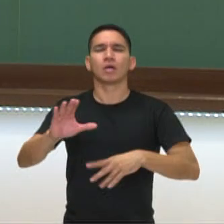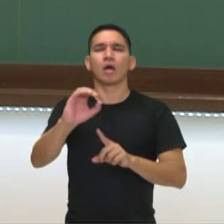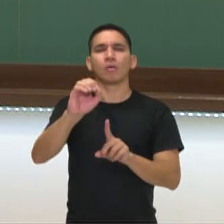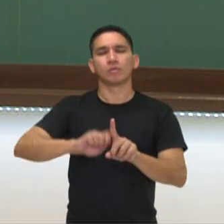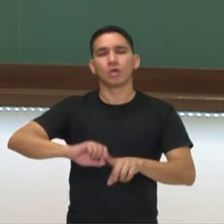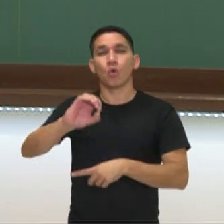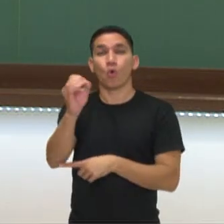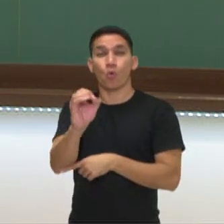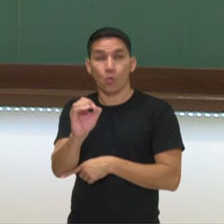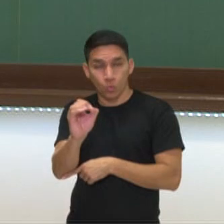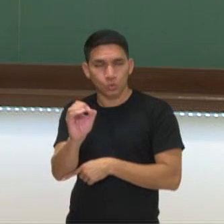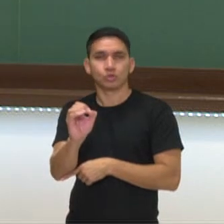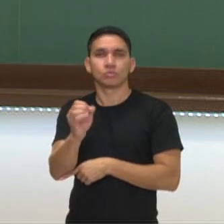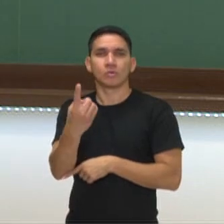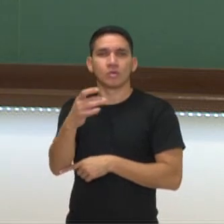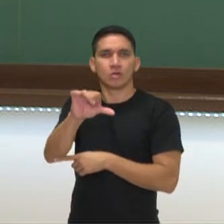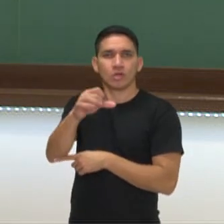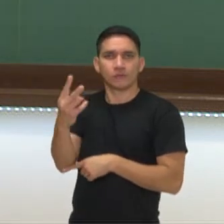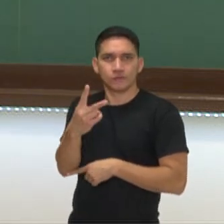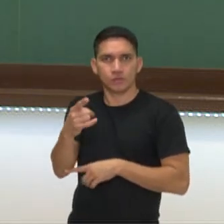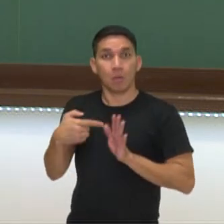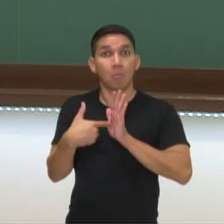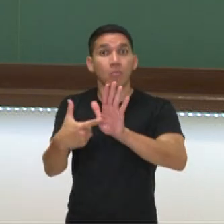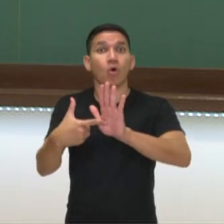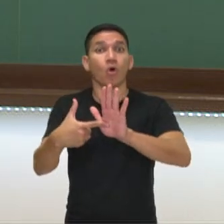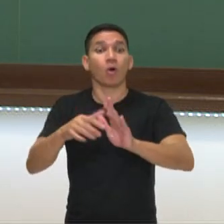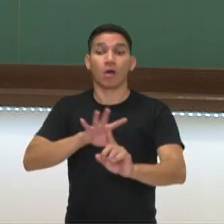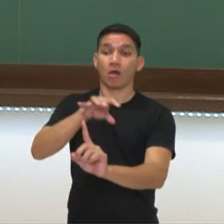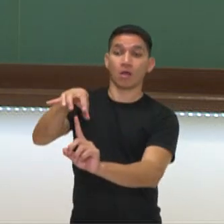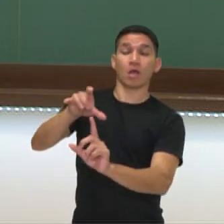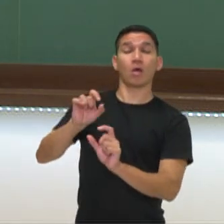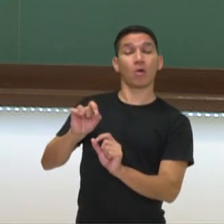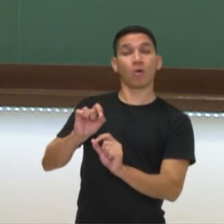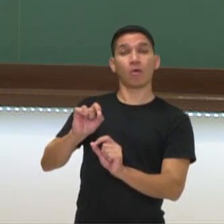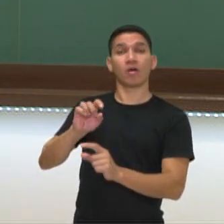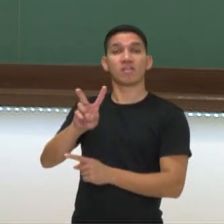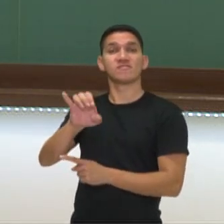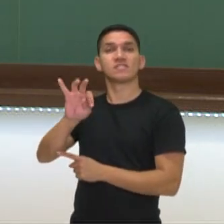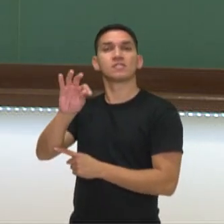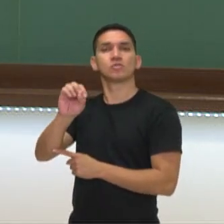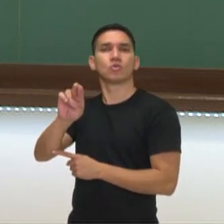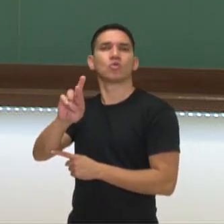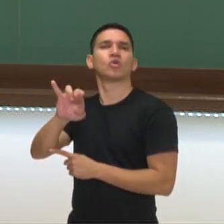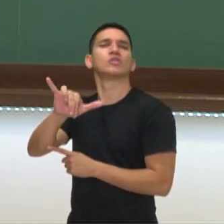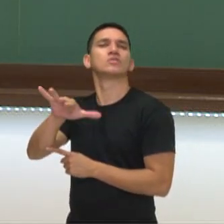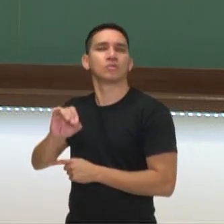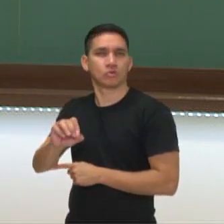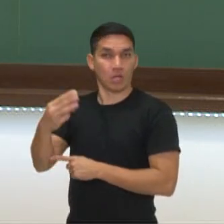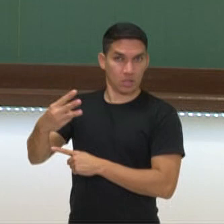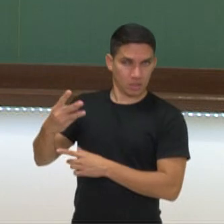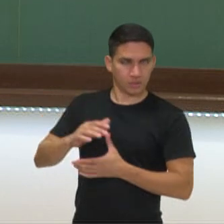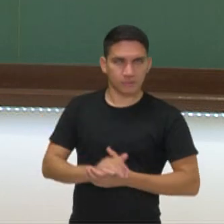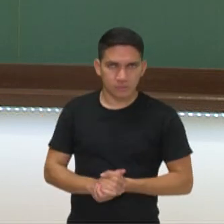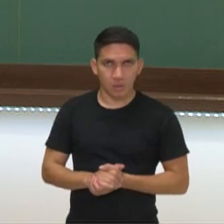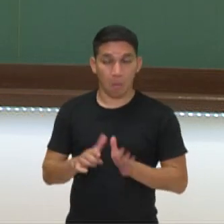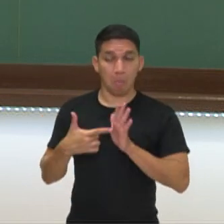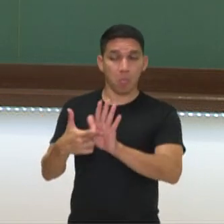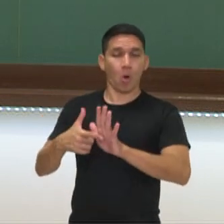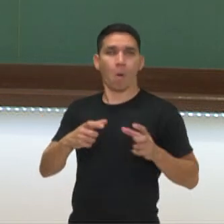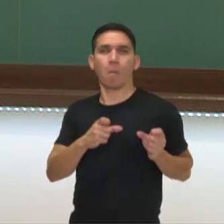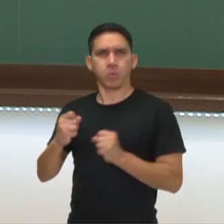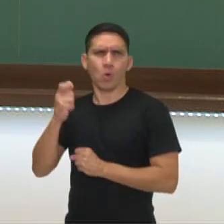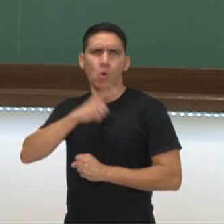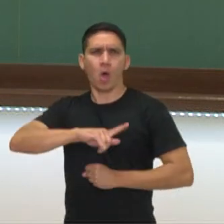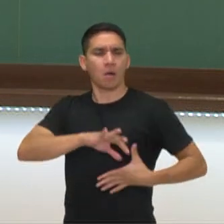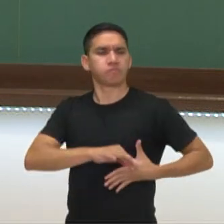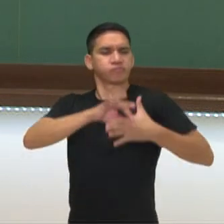1922. Então, ele demonstrou ao rei, o Vittorio Emanuele III, ele demonstrou esse seu poder de liderar